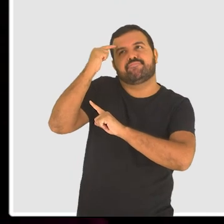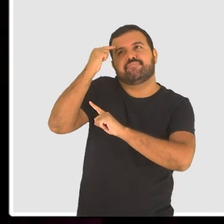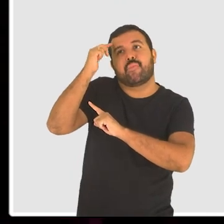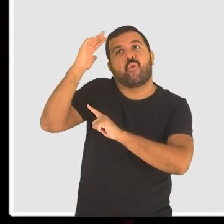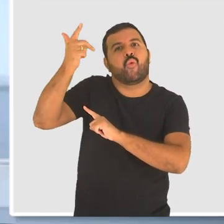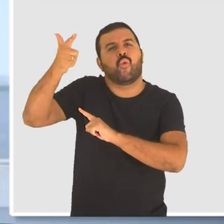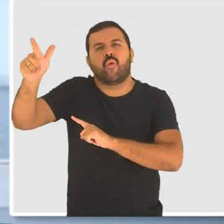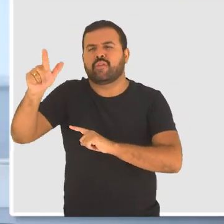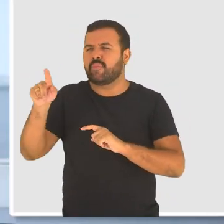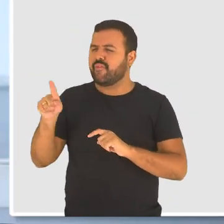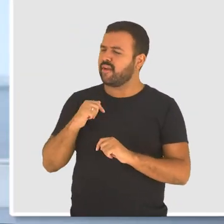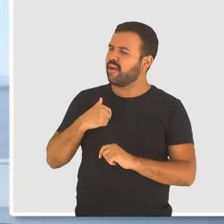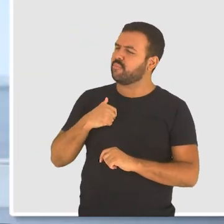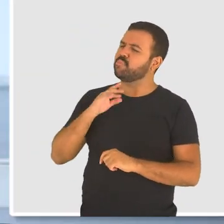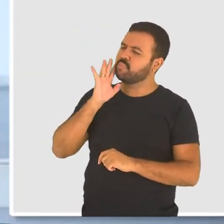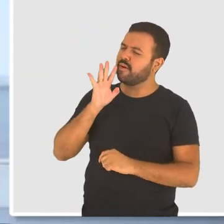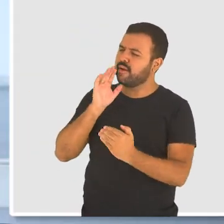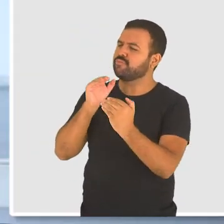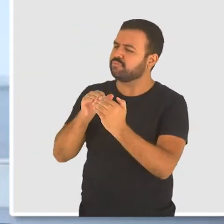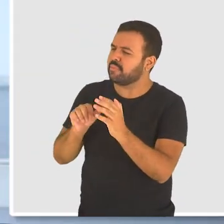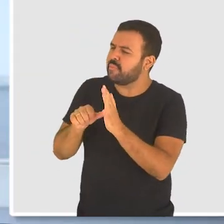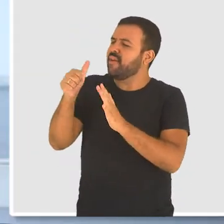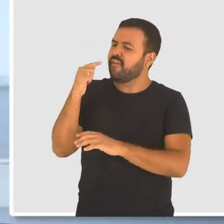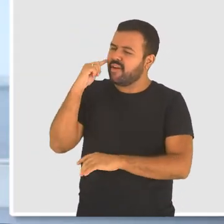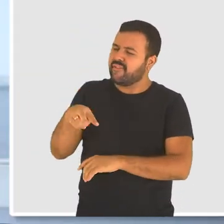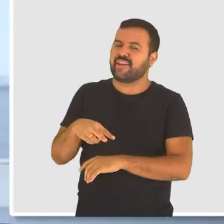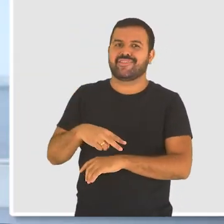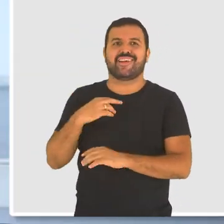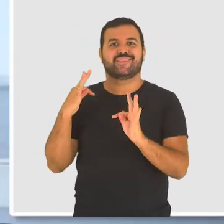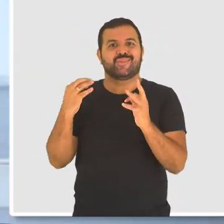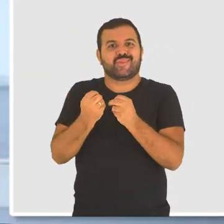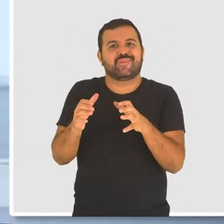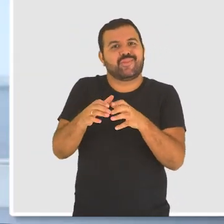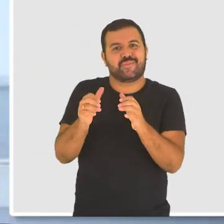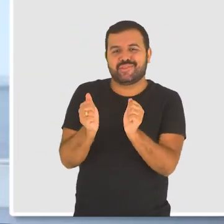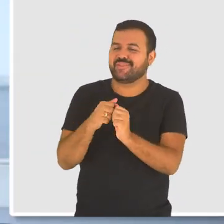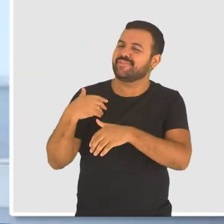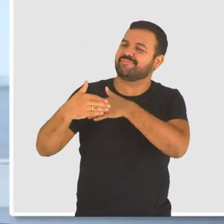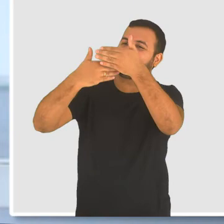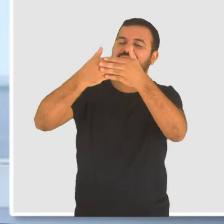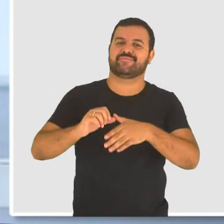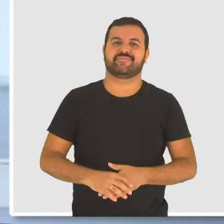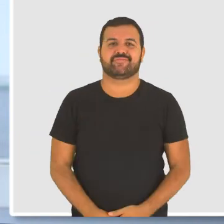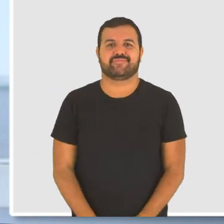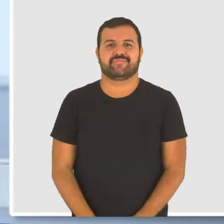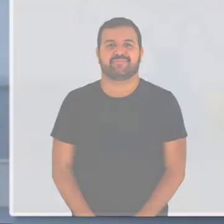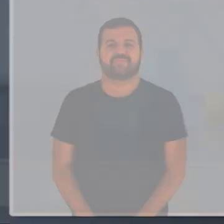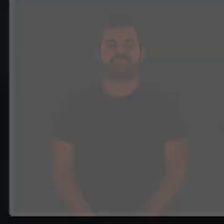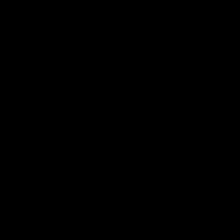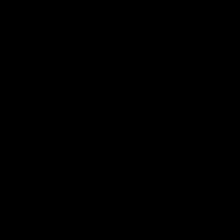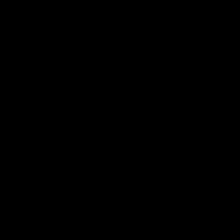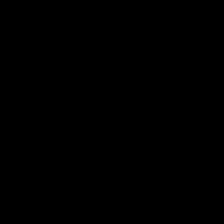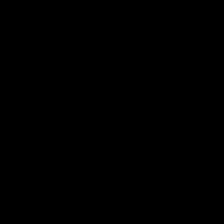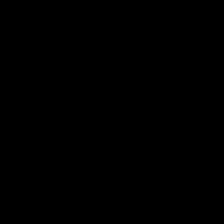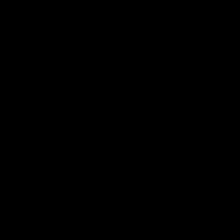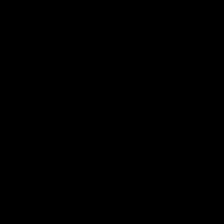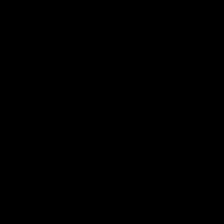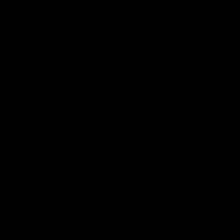via de pensamento que ele jamais tenha pensado antes. E assim todos crescem.